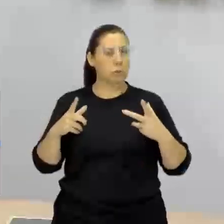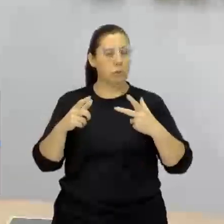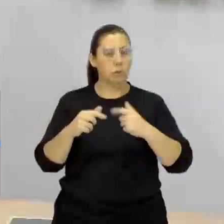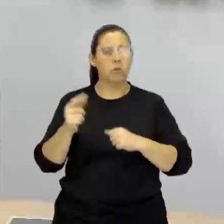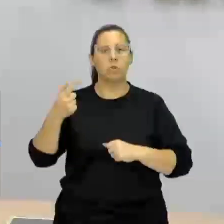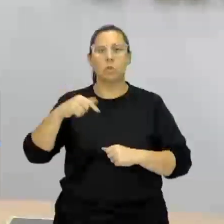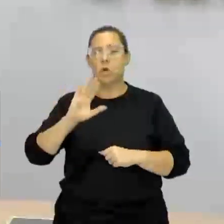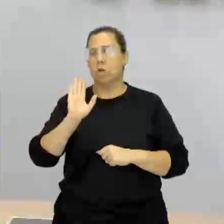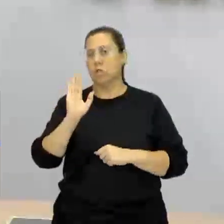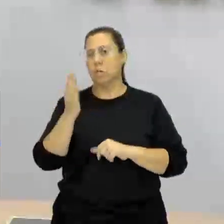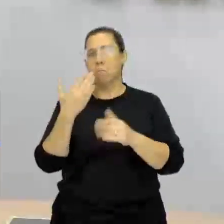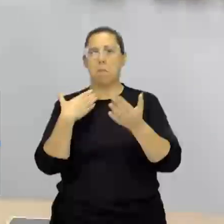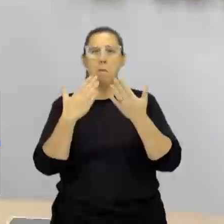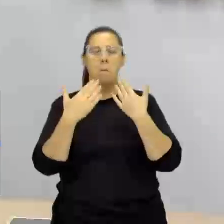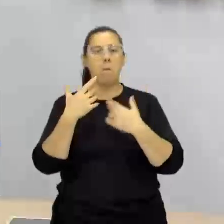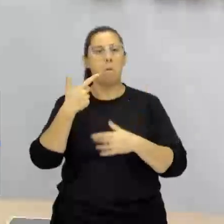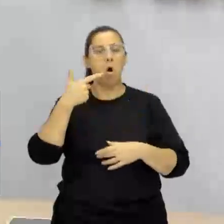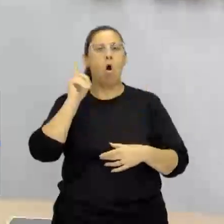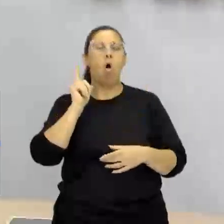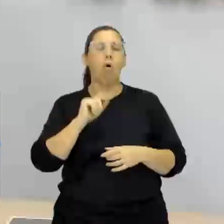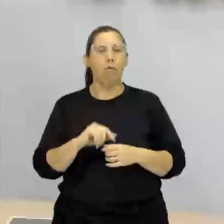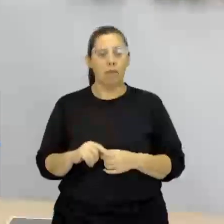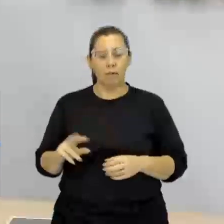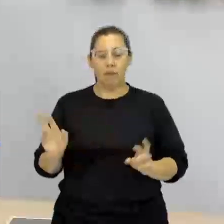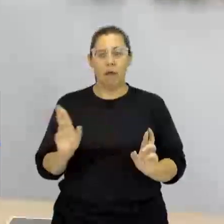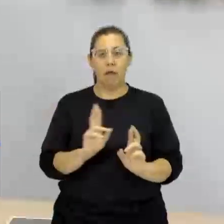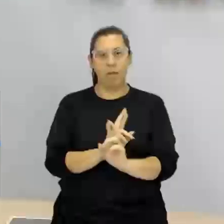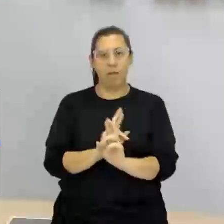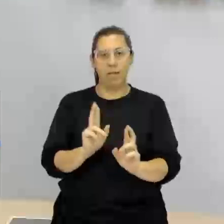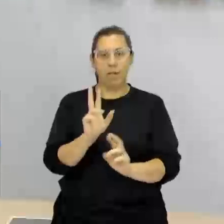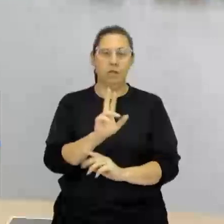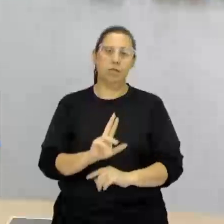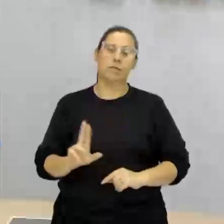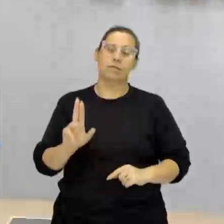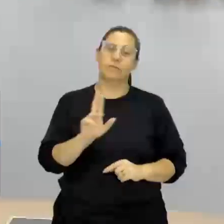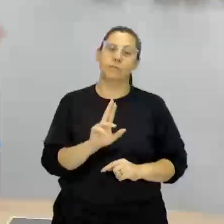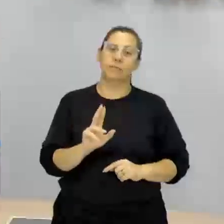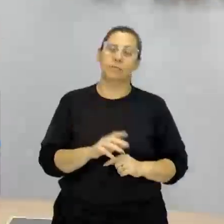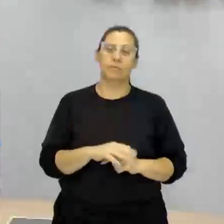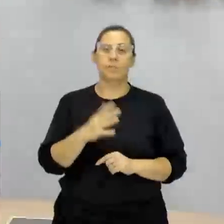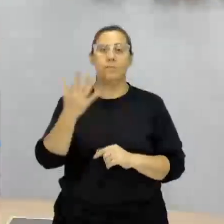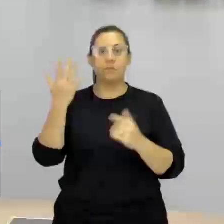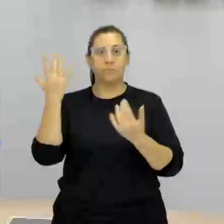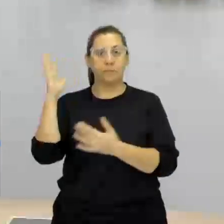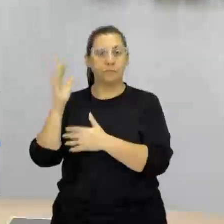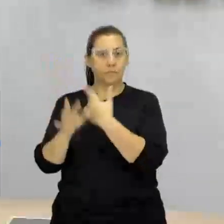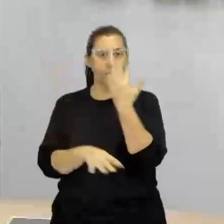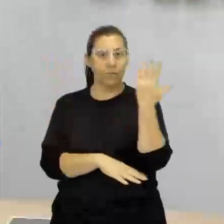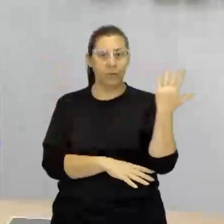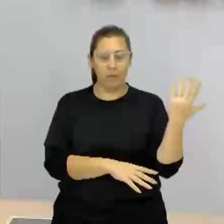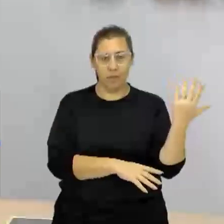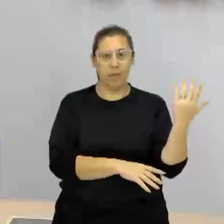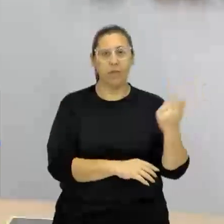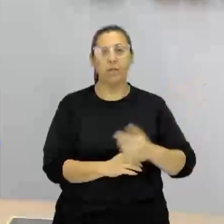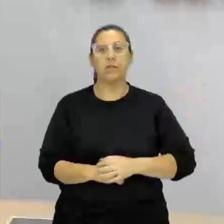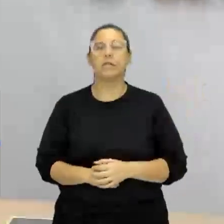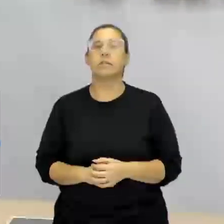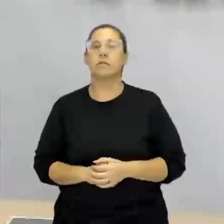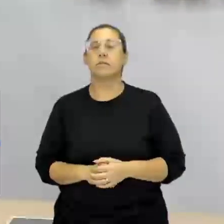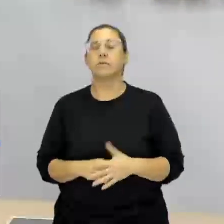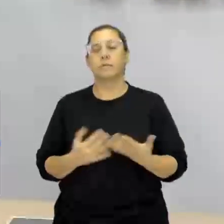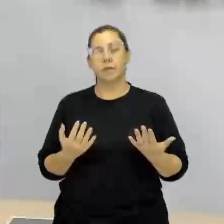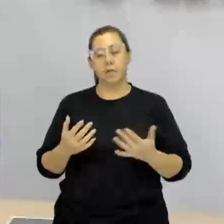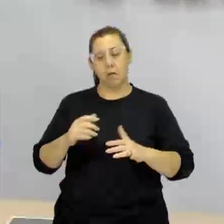gente até conversou ontem, né, sobre essa relação, né, de utilizar a natureza, né, das comunidades tradicionais